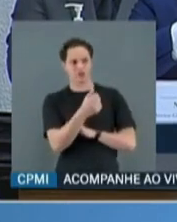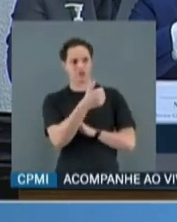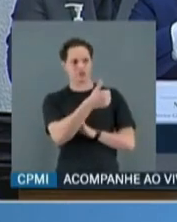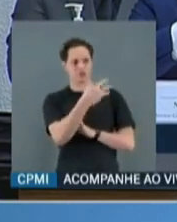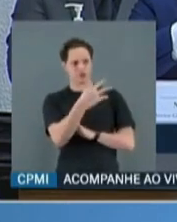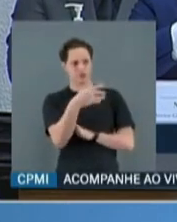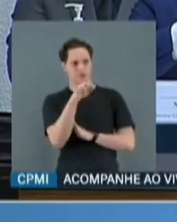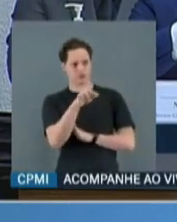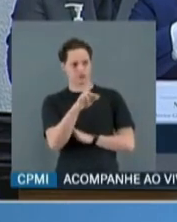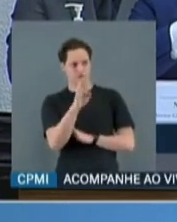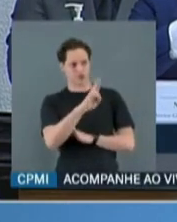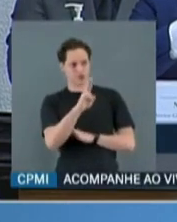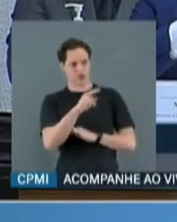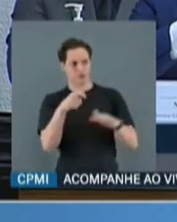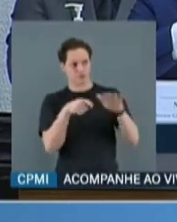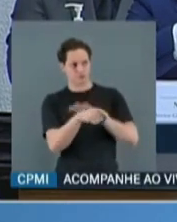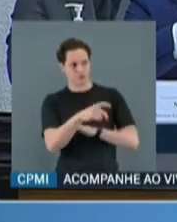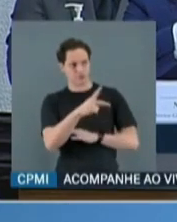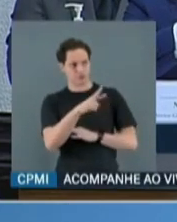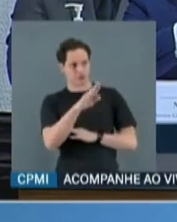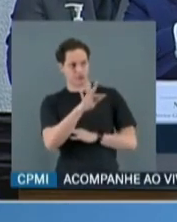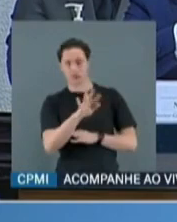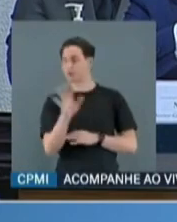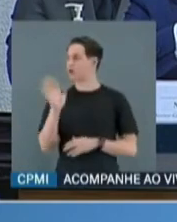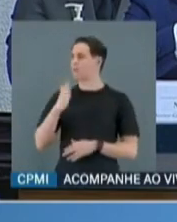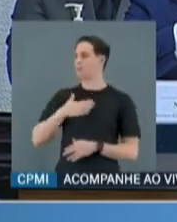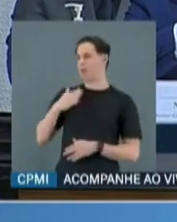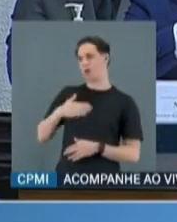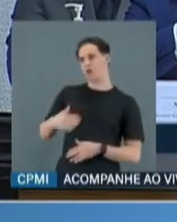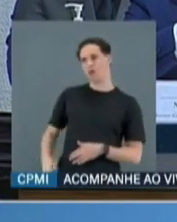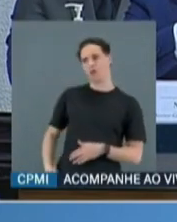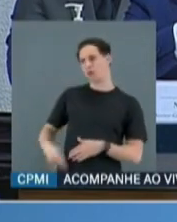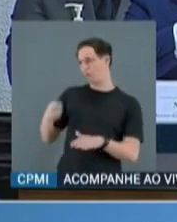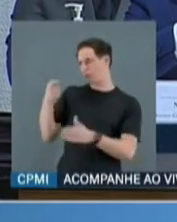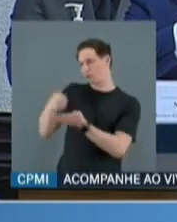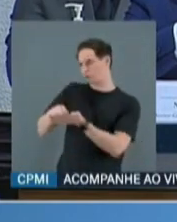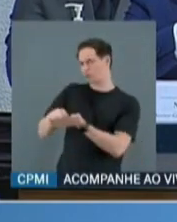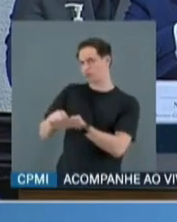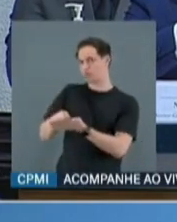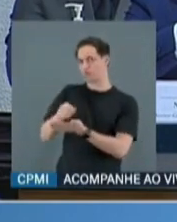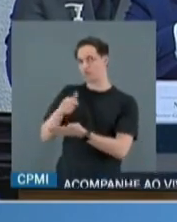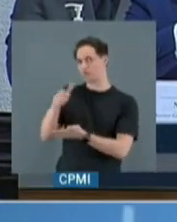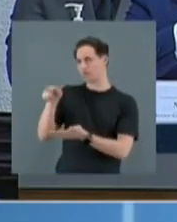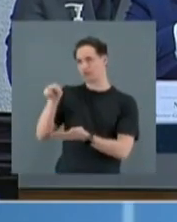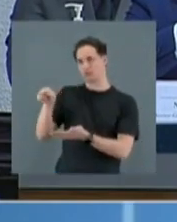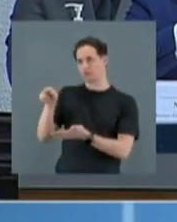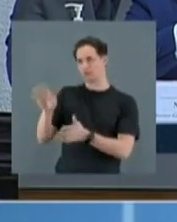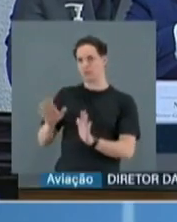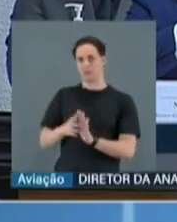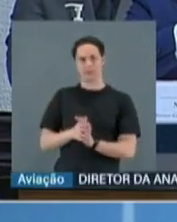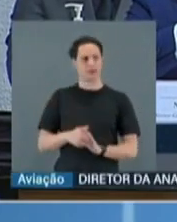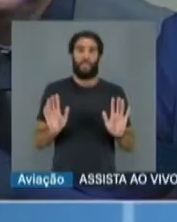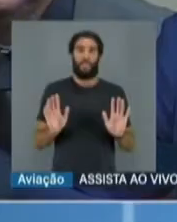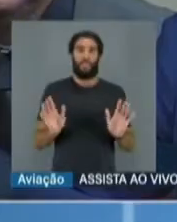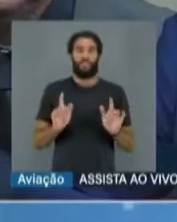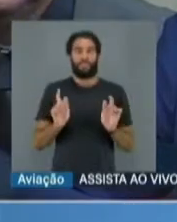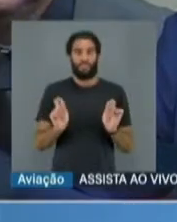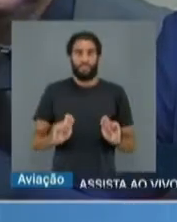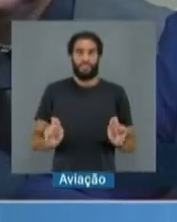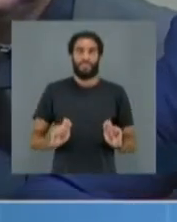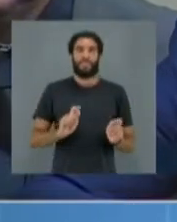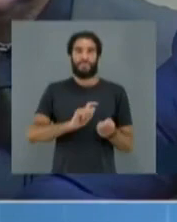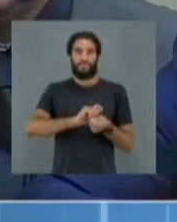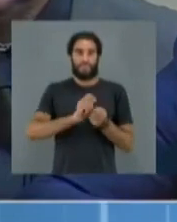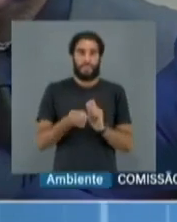novos elementos, viu? E deve explorar isso ainda hoje. Isso porque, de acordo com ela, documentos comprovam que uma empresa